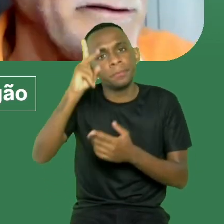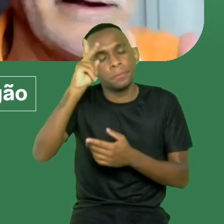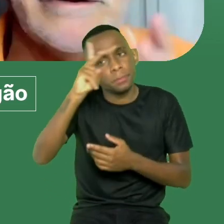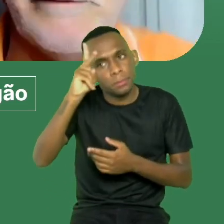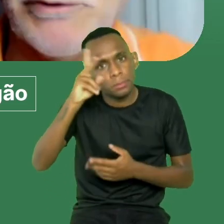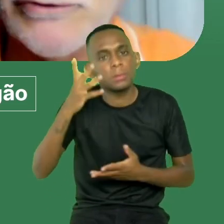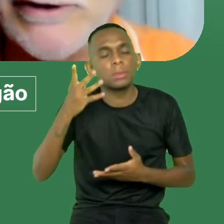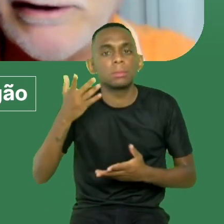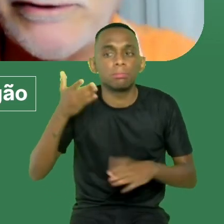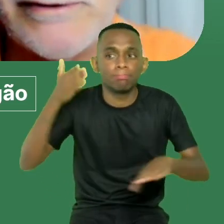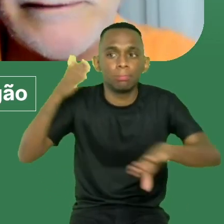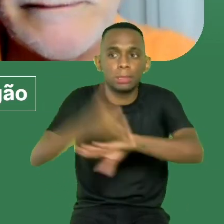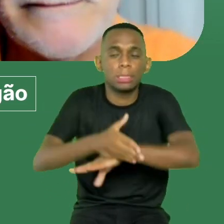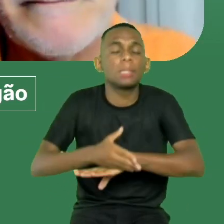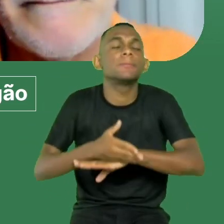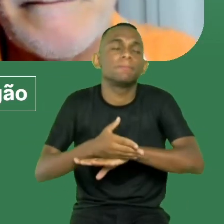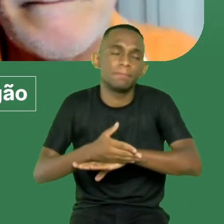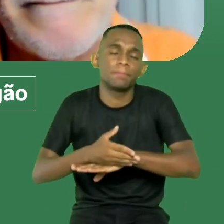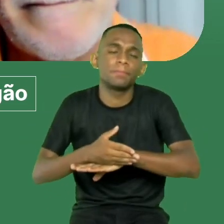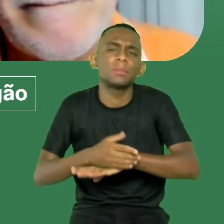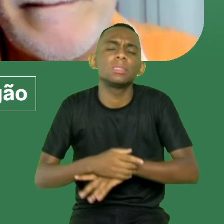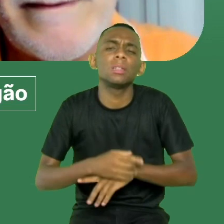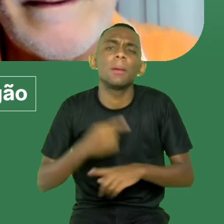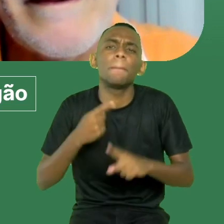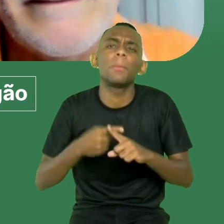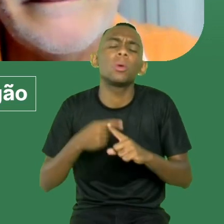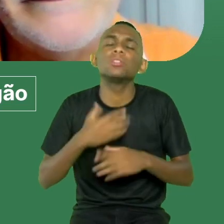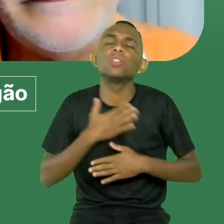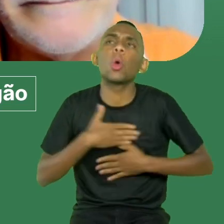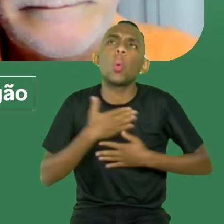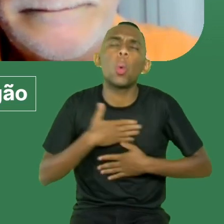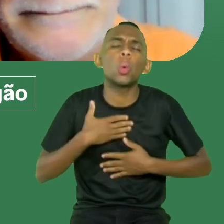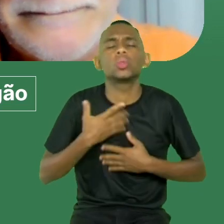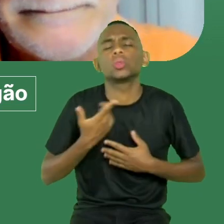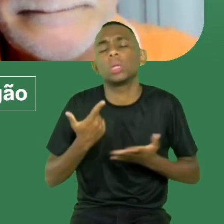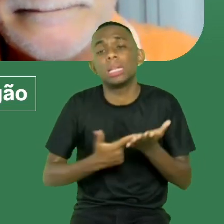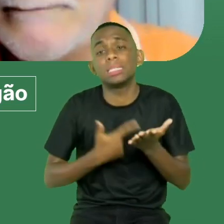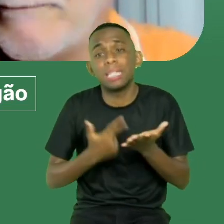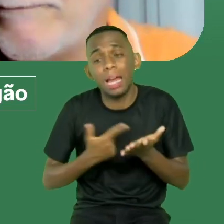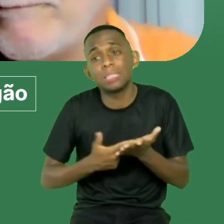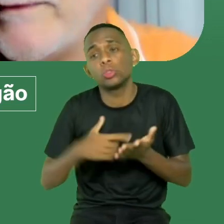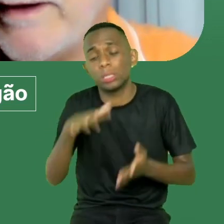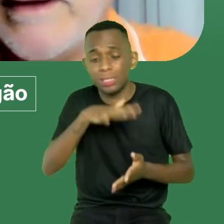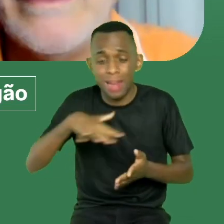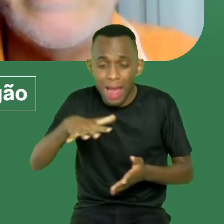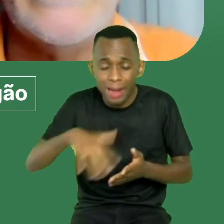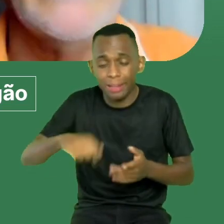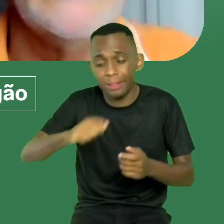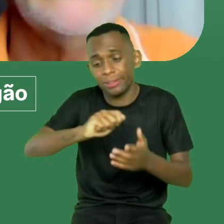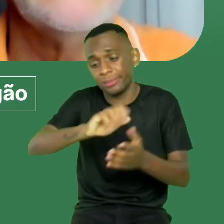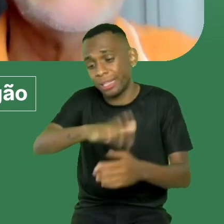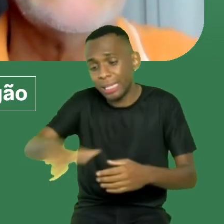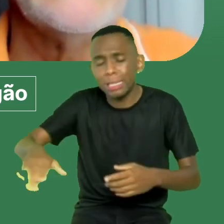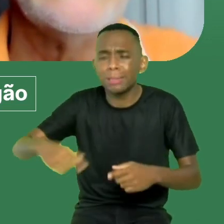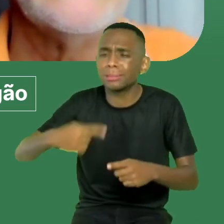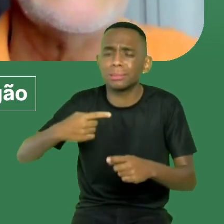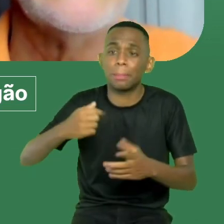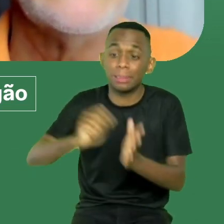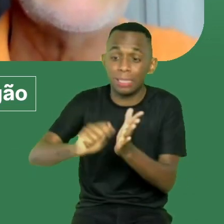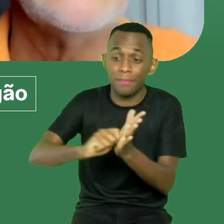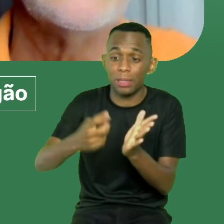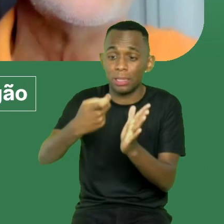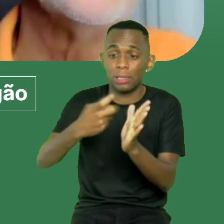Já tem E 30 e seu poucos gosto anos. pela literatura infantil, assim, para escrever para as crianças? Porque um